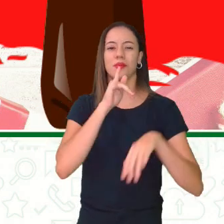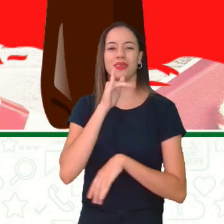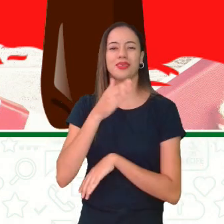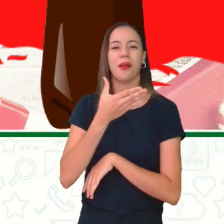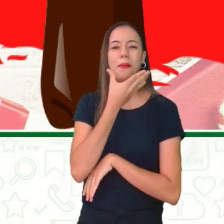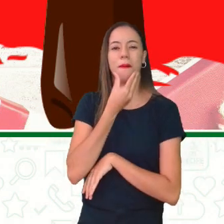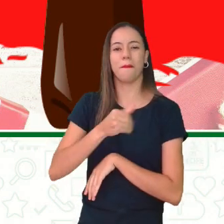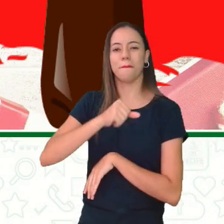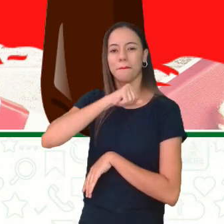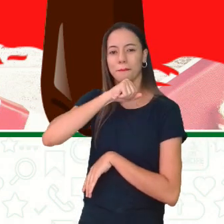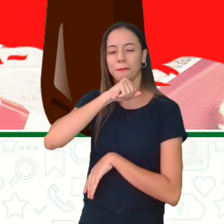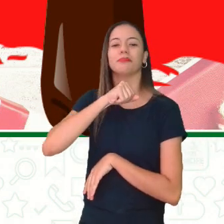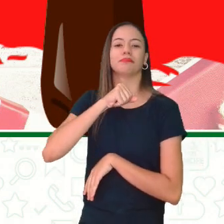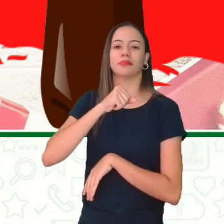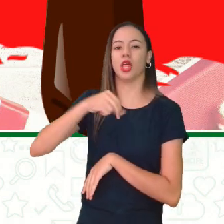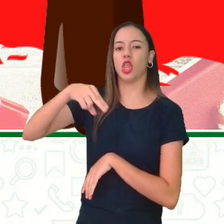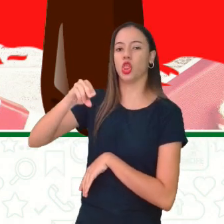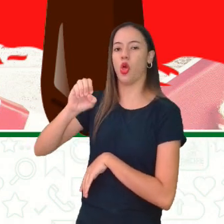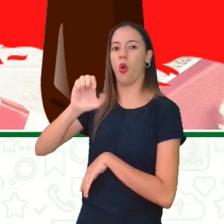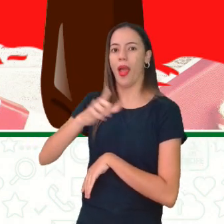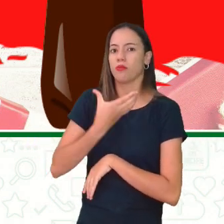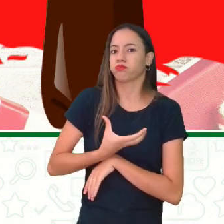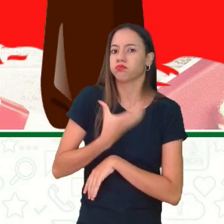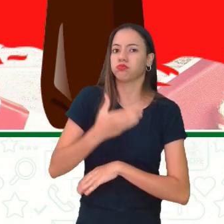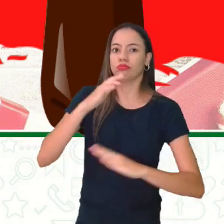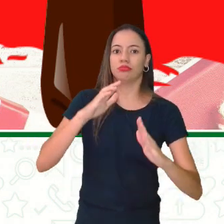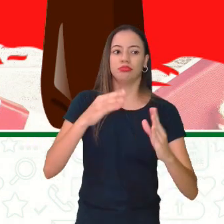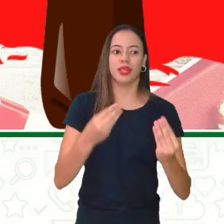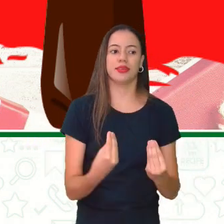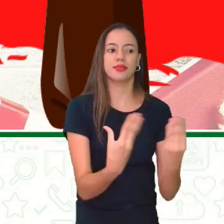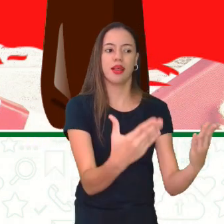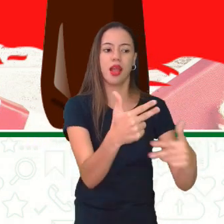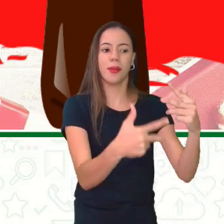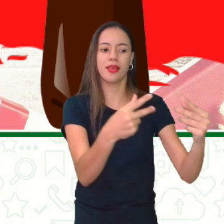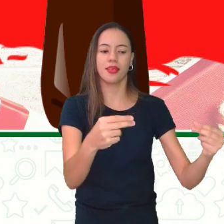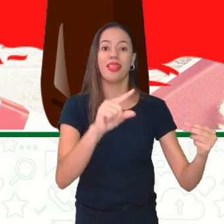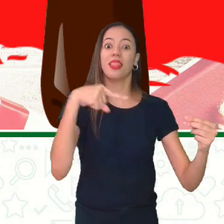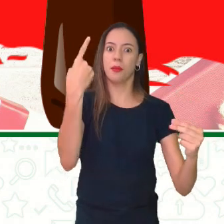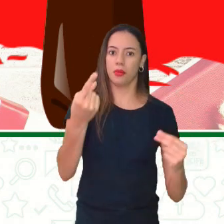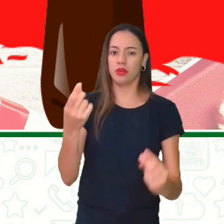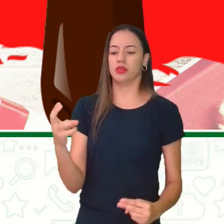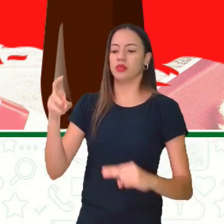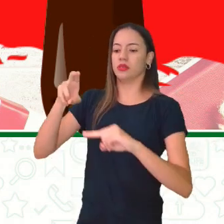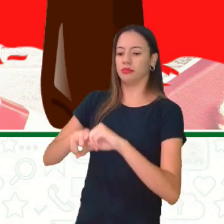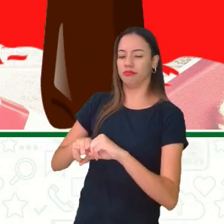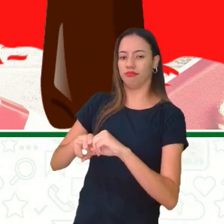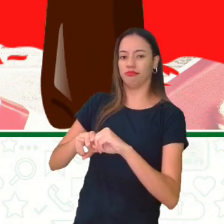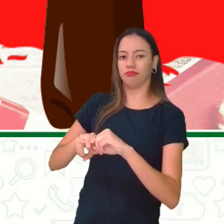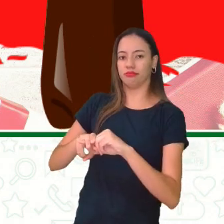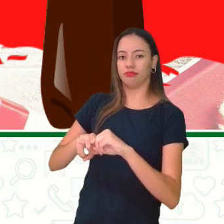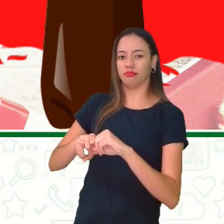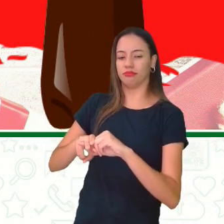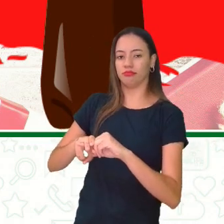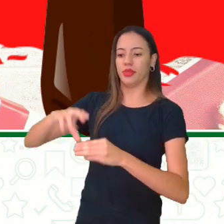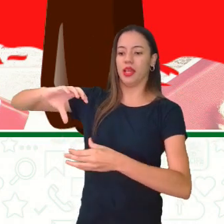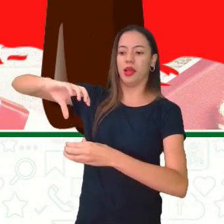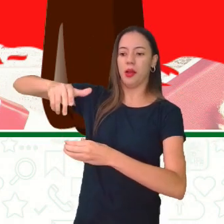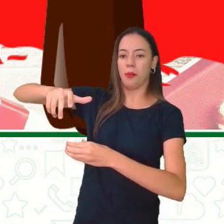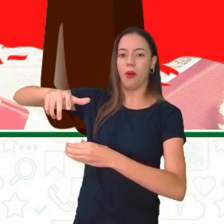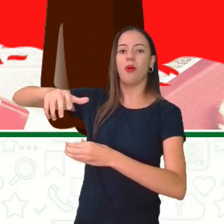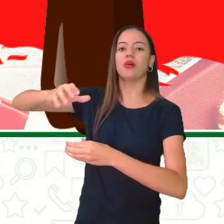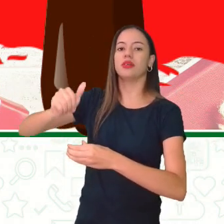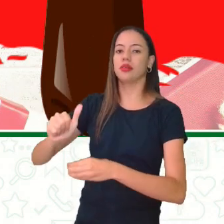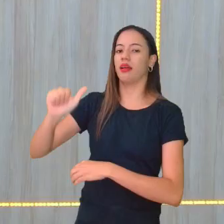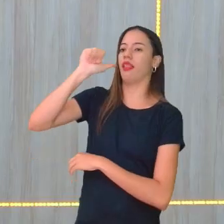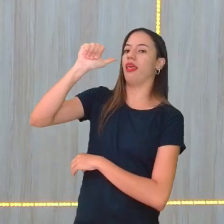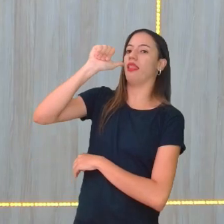os presentes e depois de entregar os presentes ele sentava, abria uma garrafa de Coca-Cola